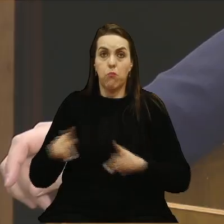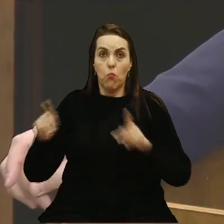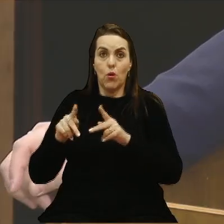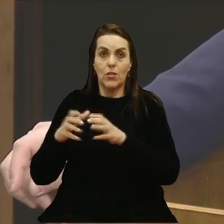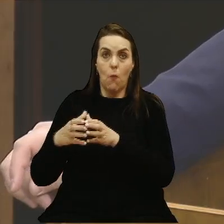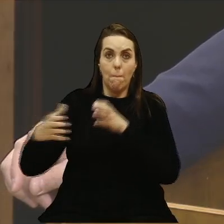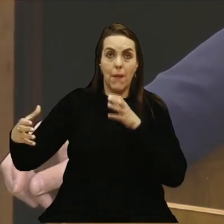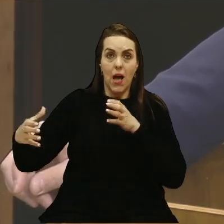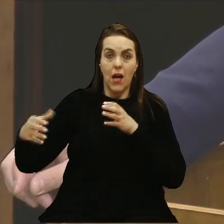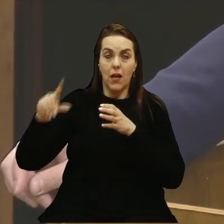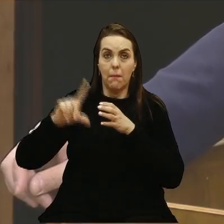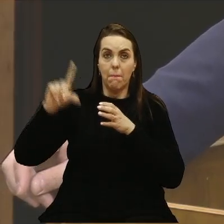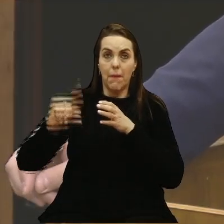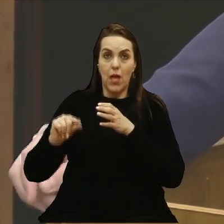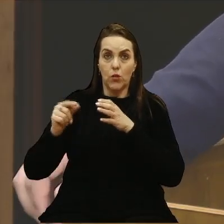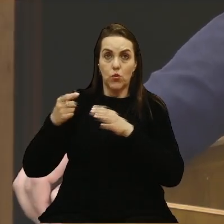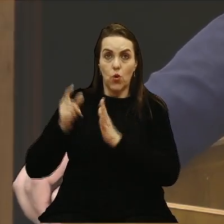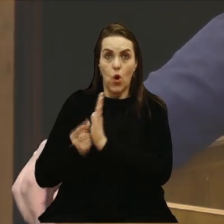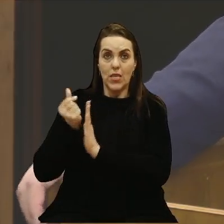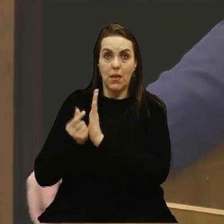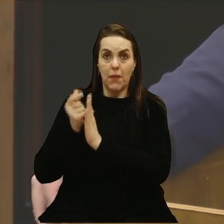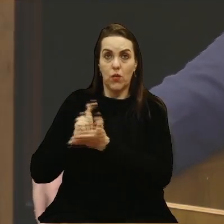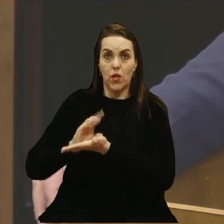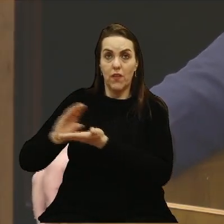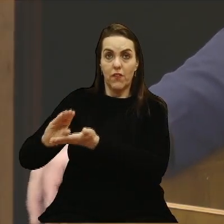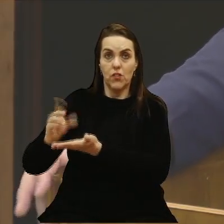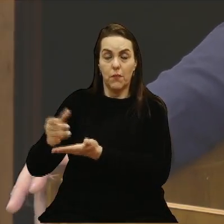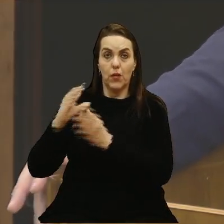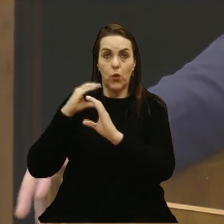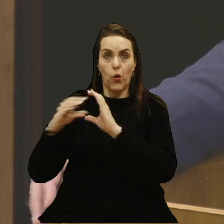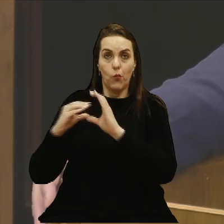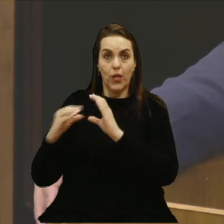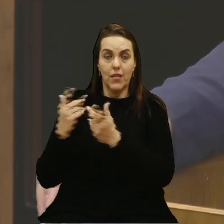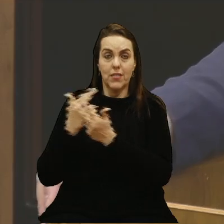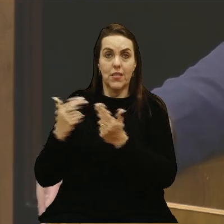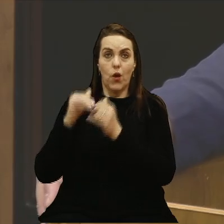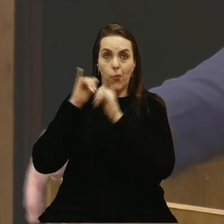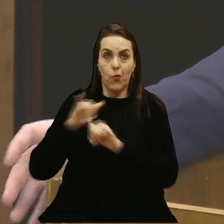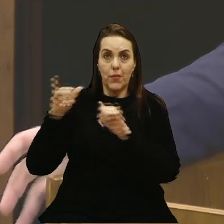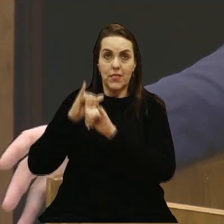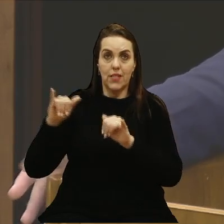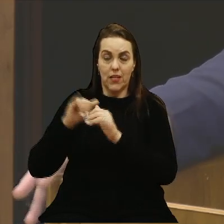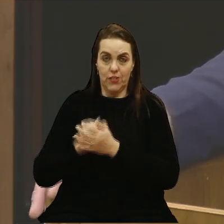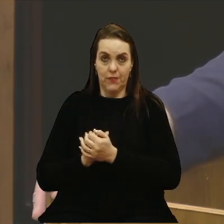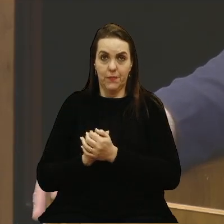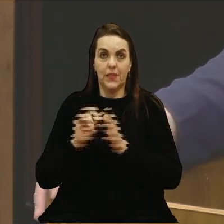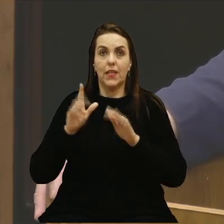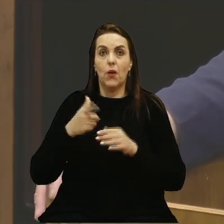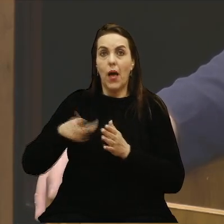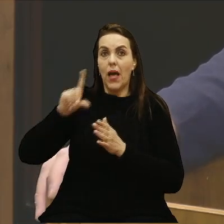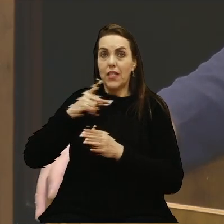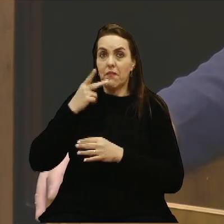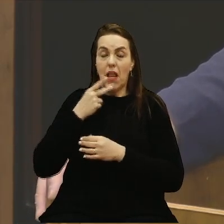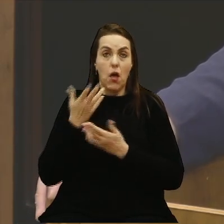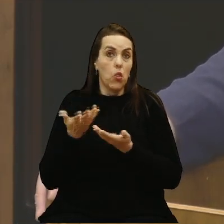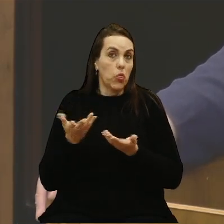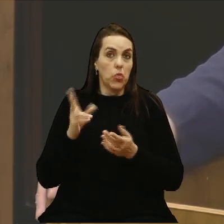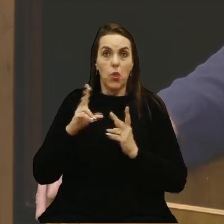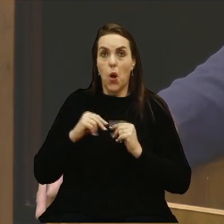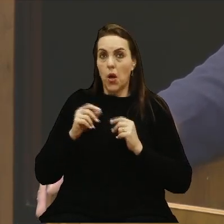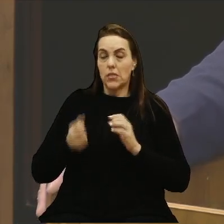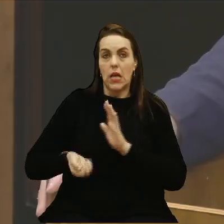menor é o orçamento para a comunicação, para a publicidade. E antes que alguém diga, poxa, mas aumentar a